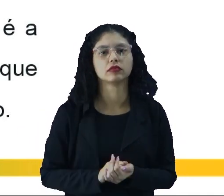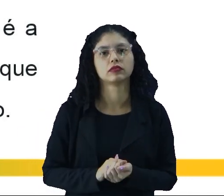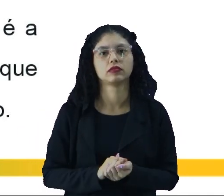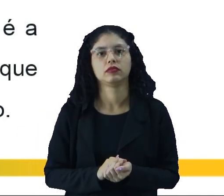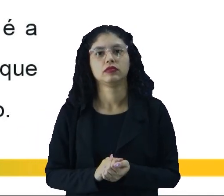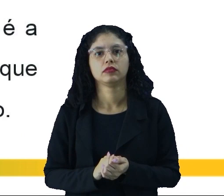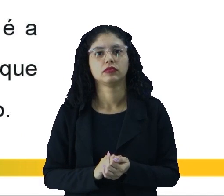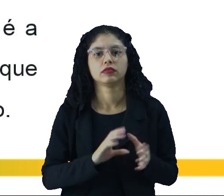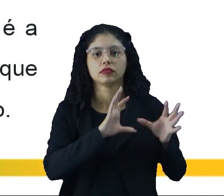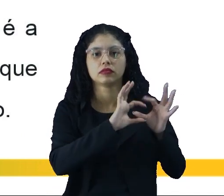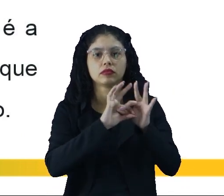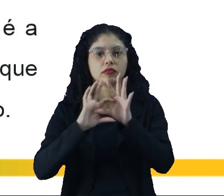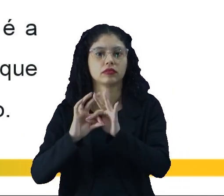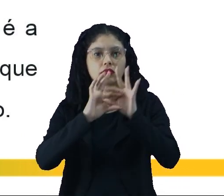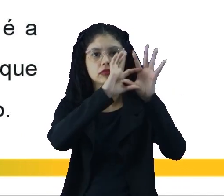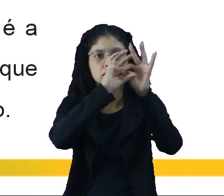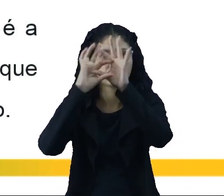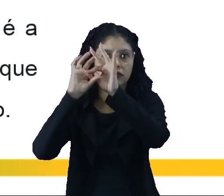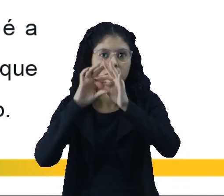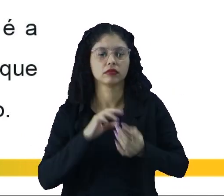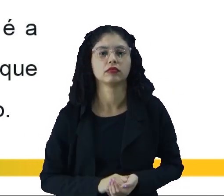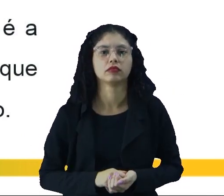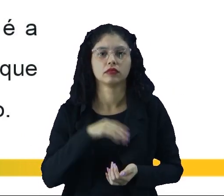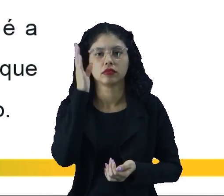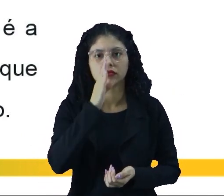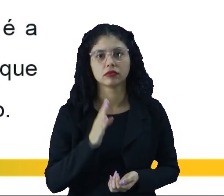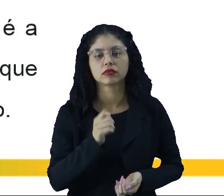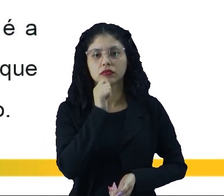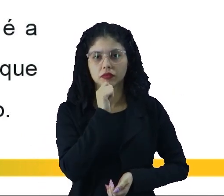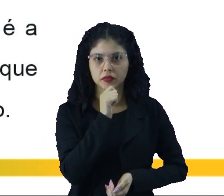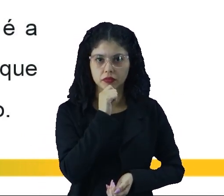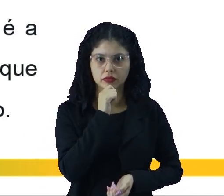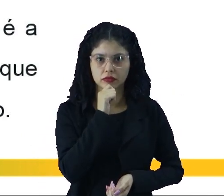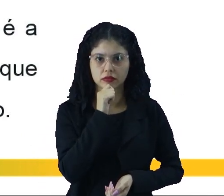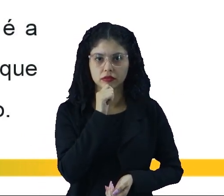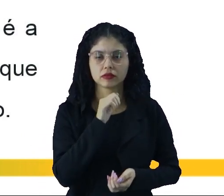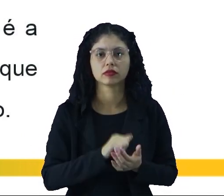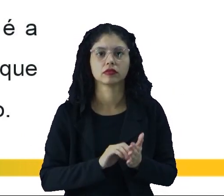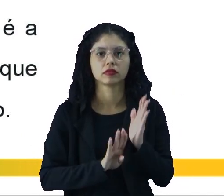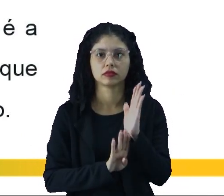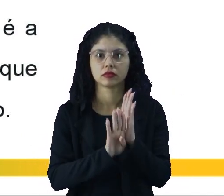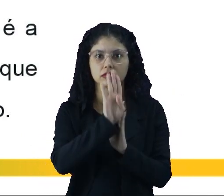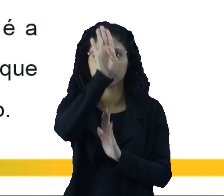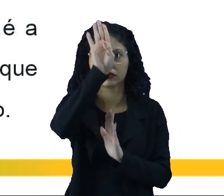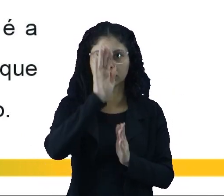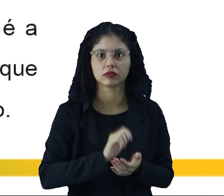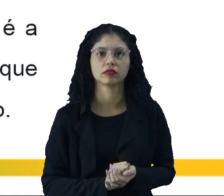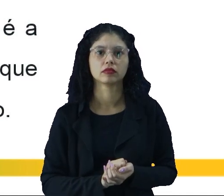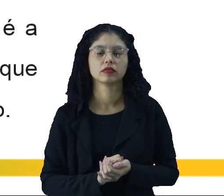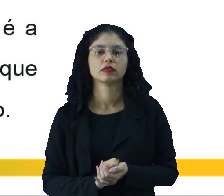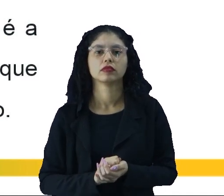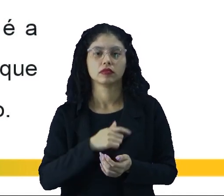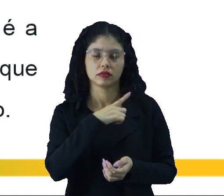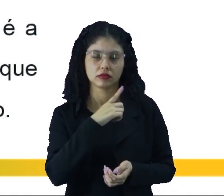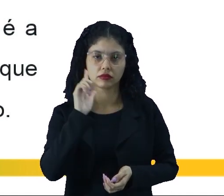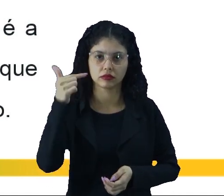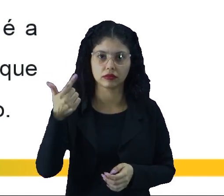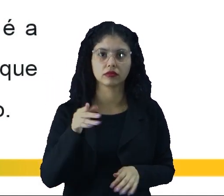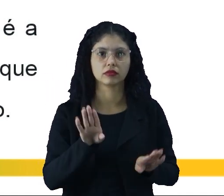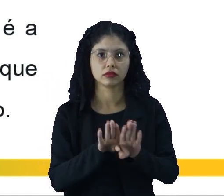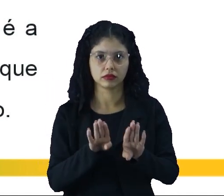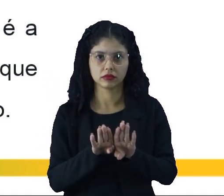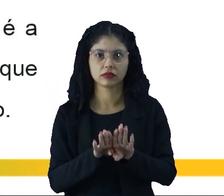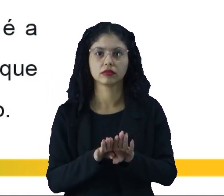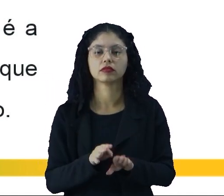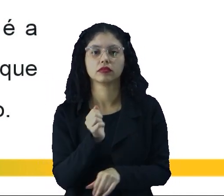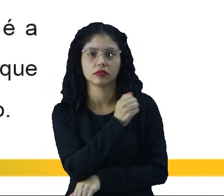Olimpíadas Brasileiras, por exemplo, de lançamento de foguetes que nós temos do OBA, né, de astronomia,